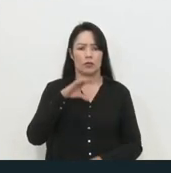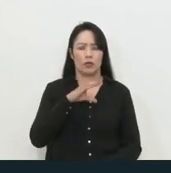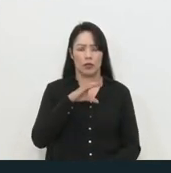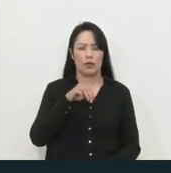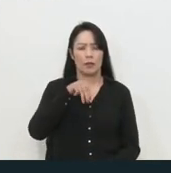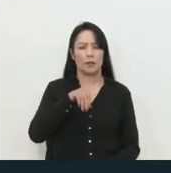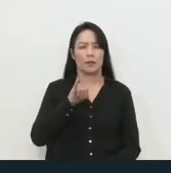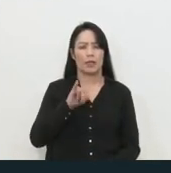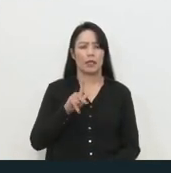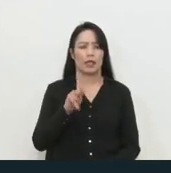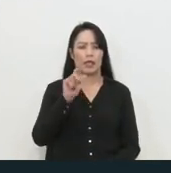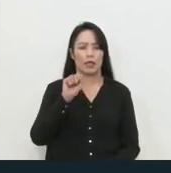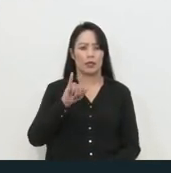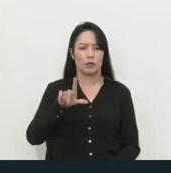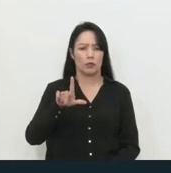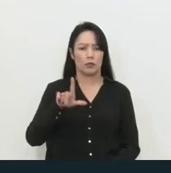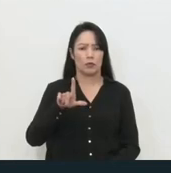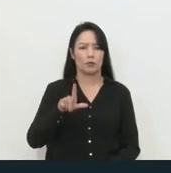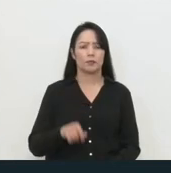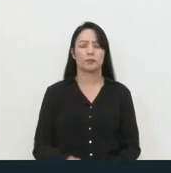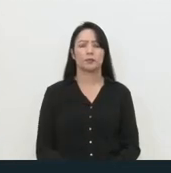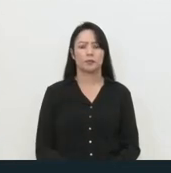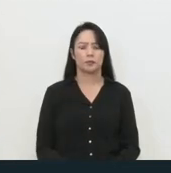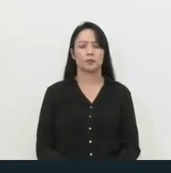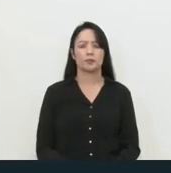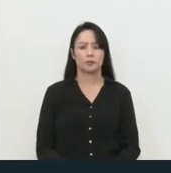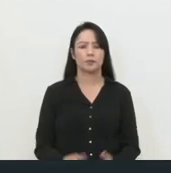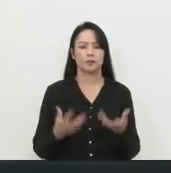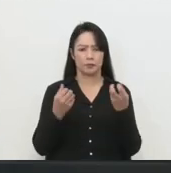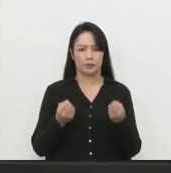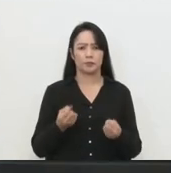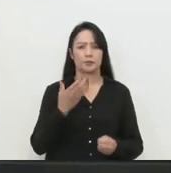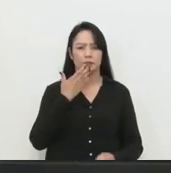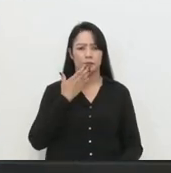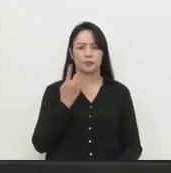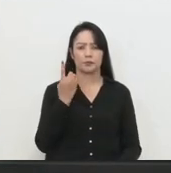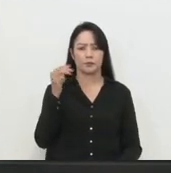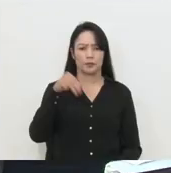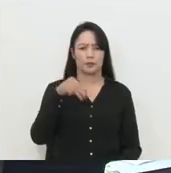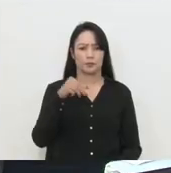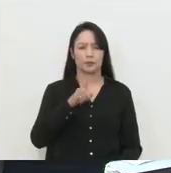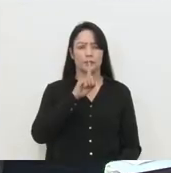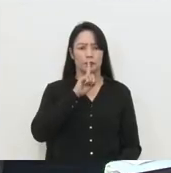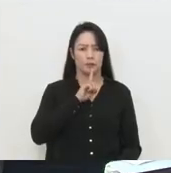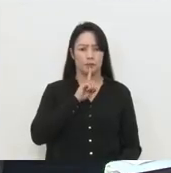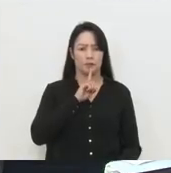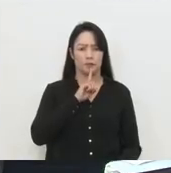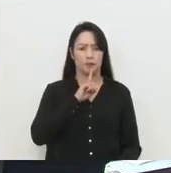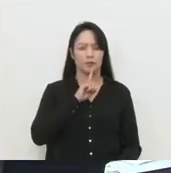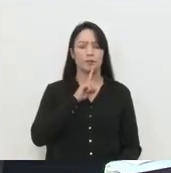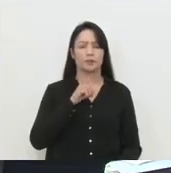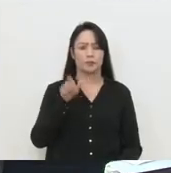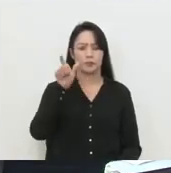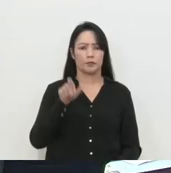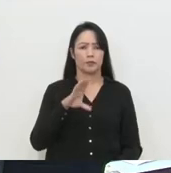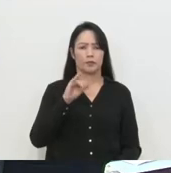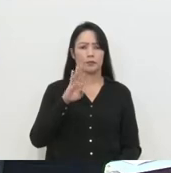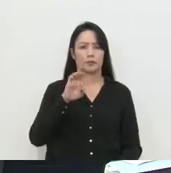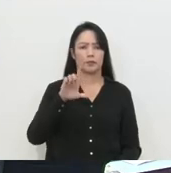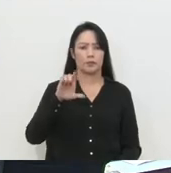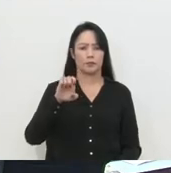Paróquia Santa Luzia prefiro pedir de vossa excelência um minuto de silêncio em homenagem a senhorita Cibele